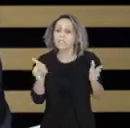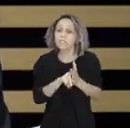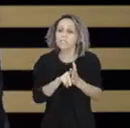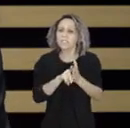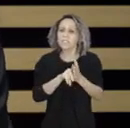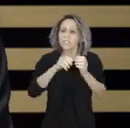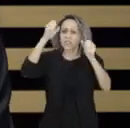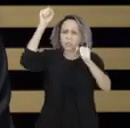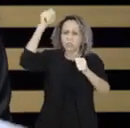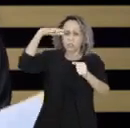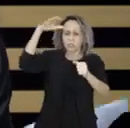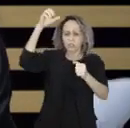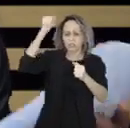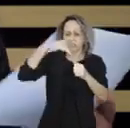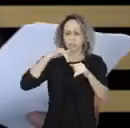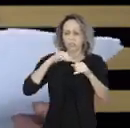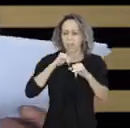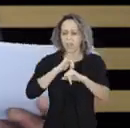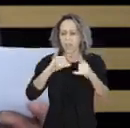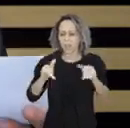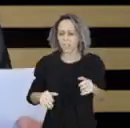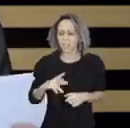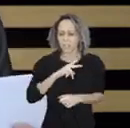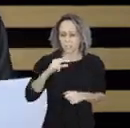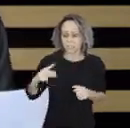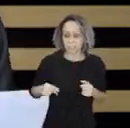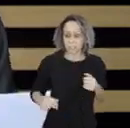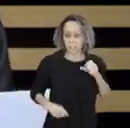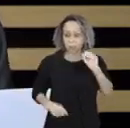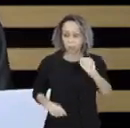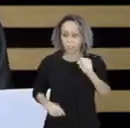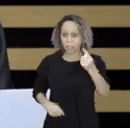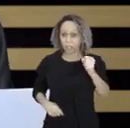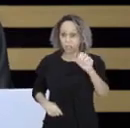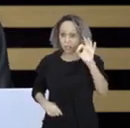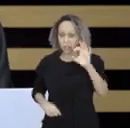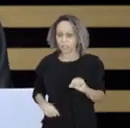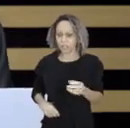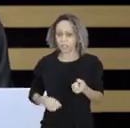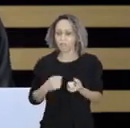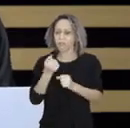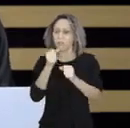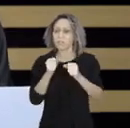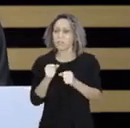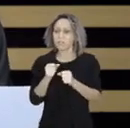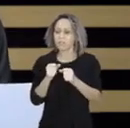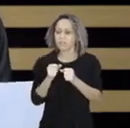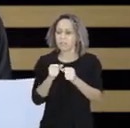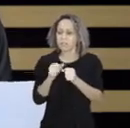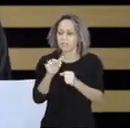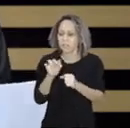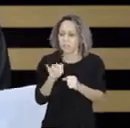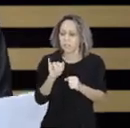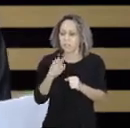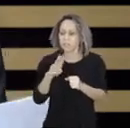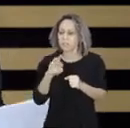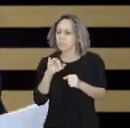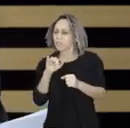China, 88%. Fabricação de fibras sintéticas ou artificiais,